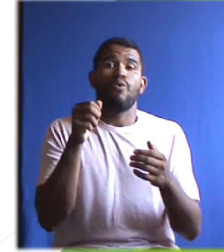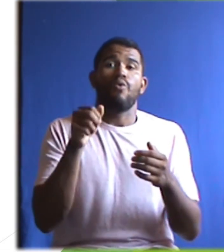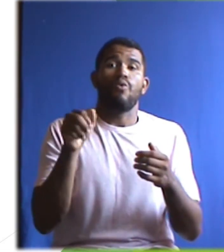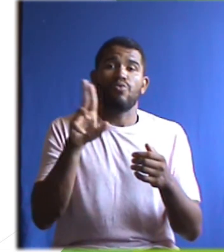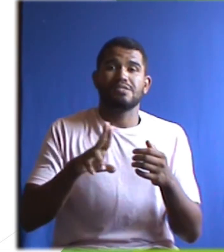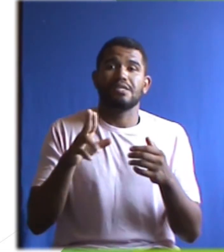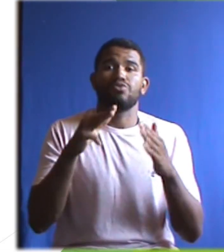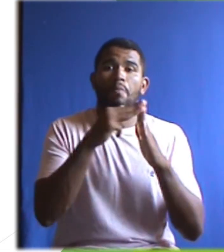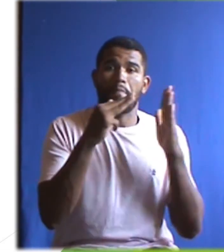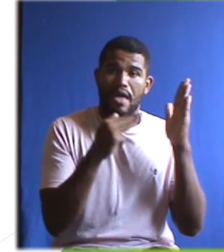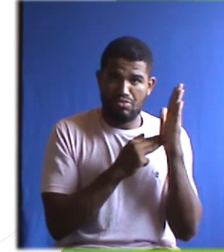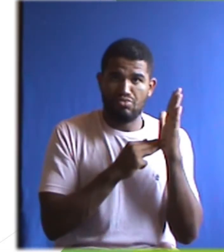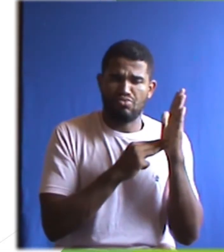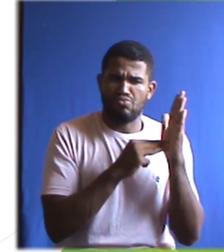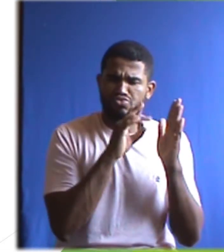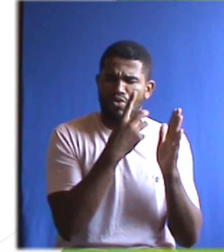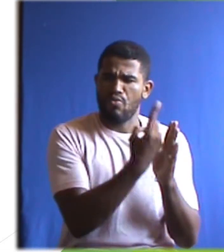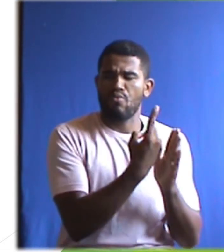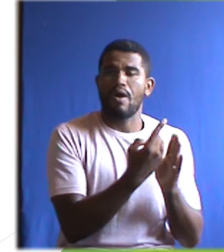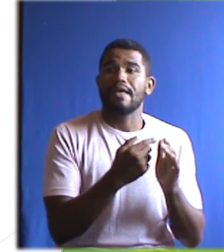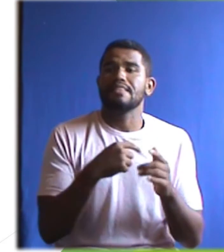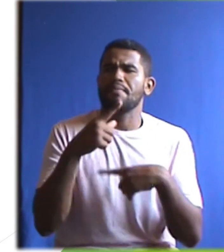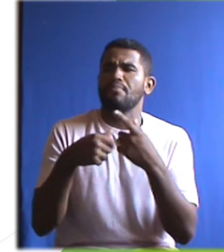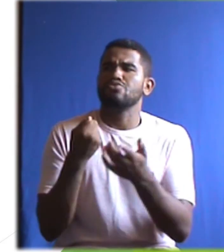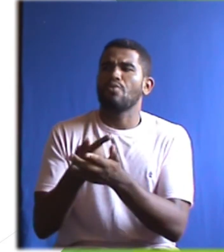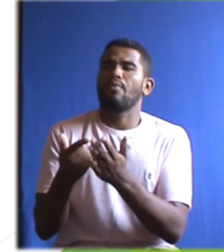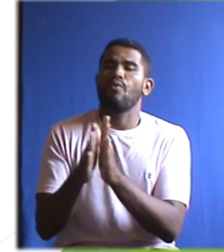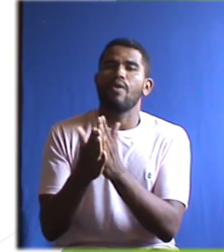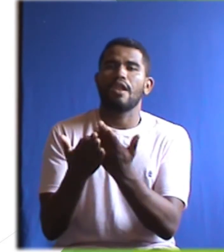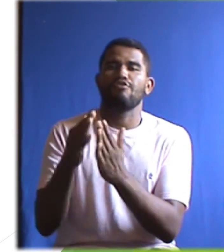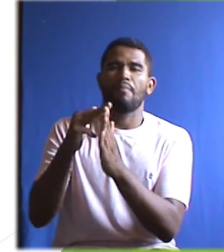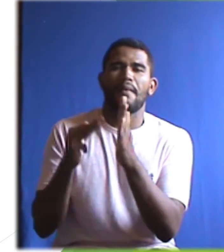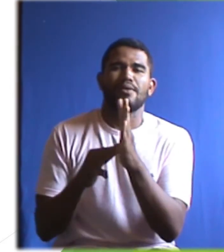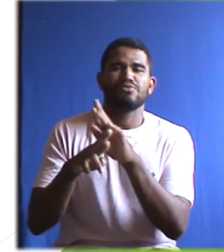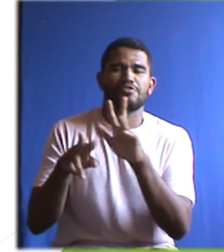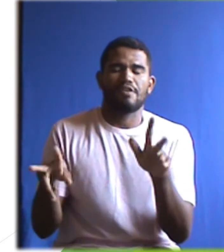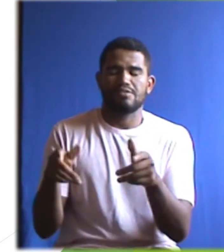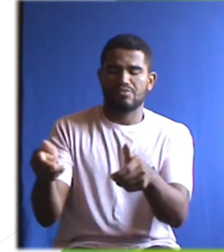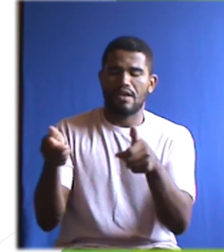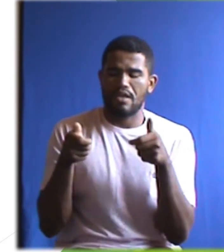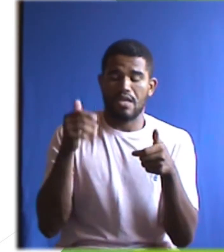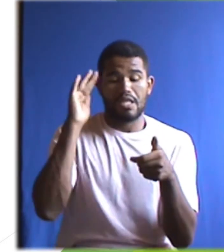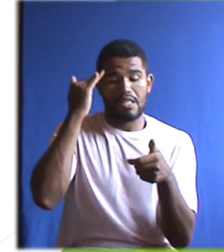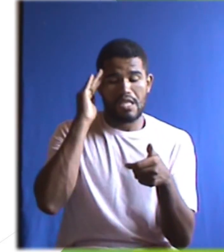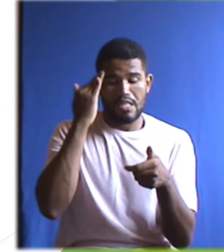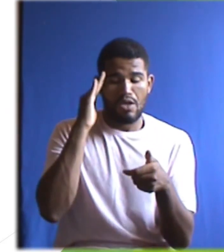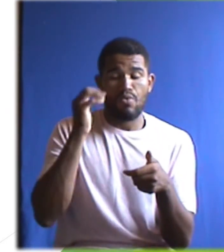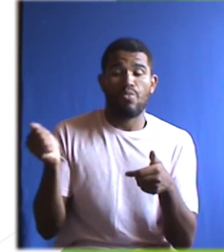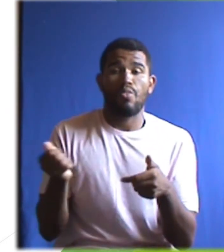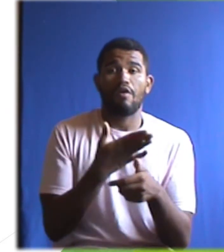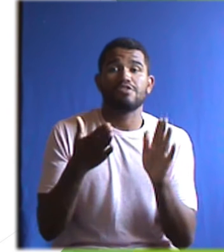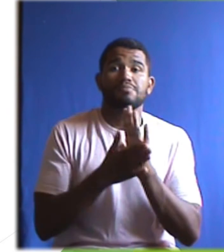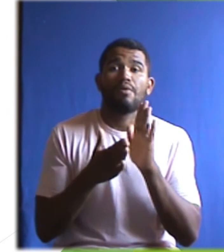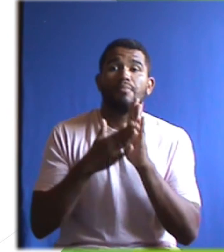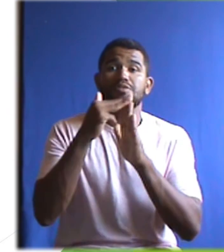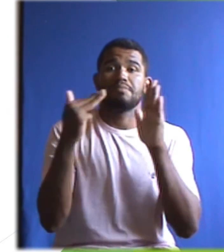ele comprou um livro de metodologia de ensino e descobriu que sobre aquele método que ele utilizava tinha esses ou